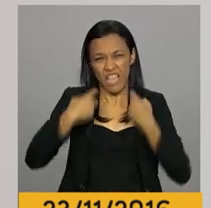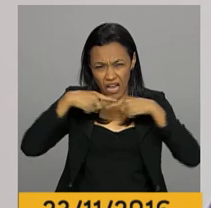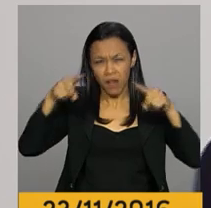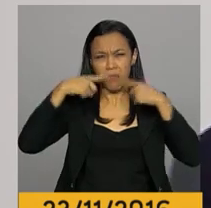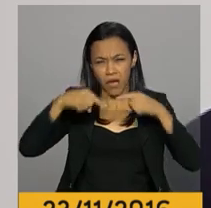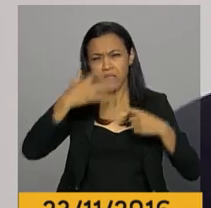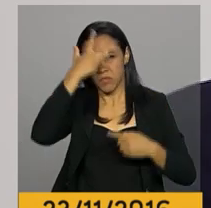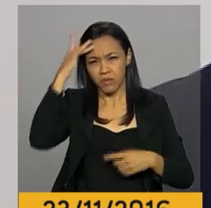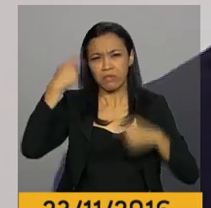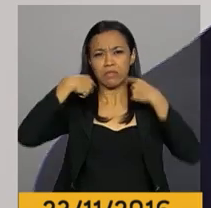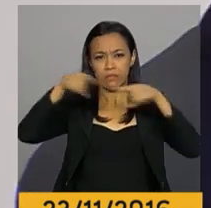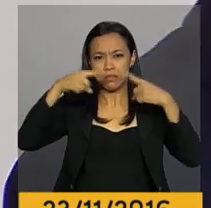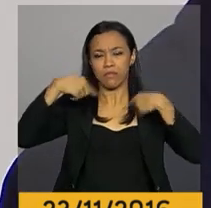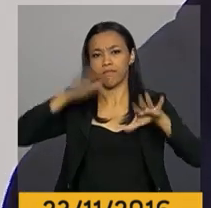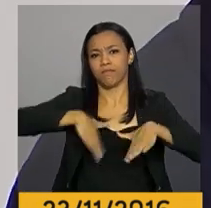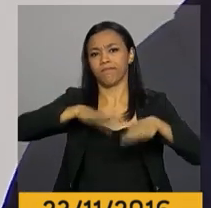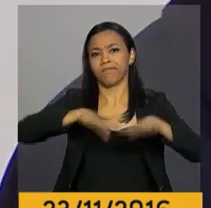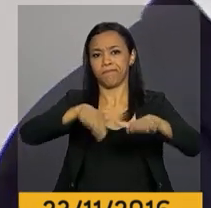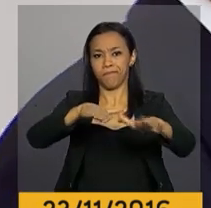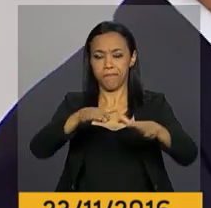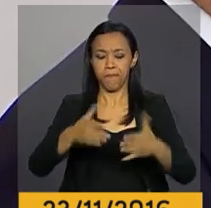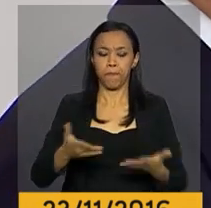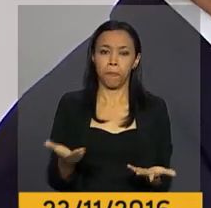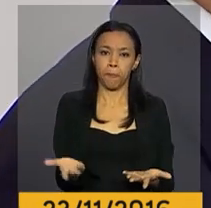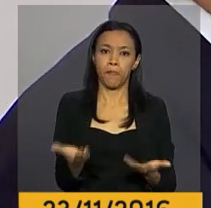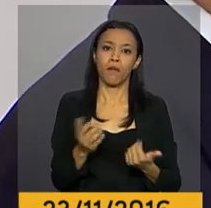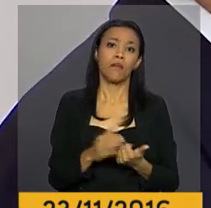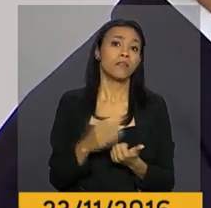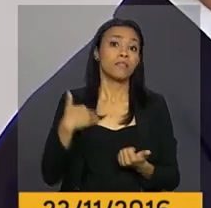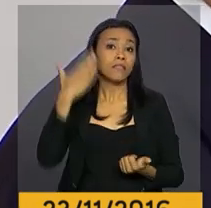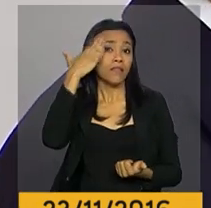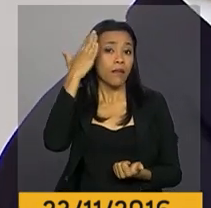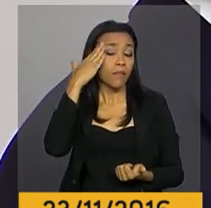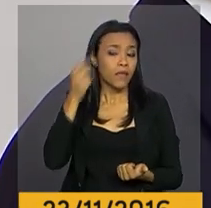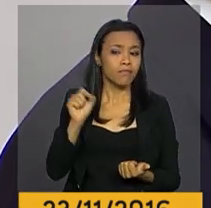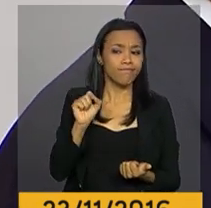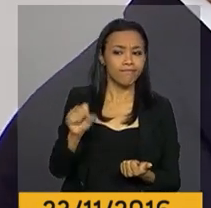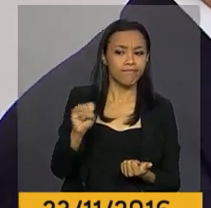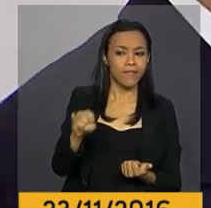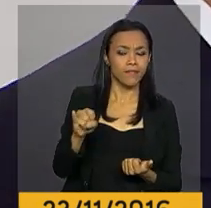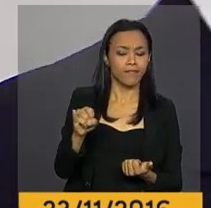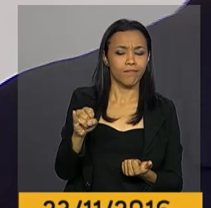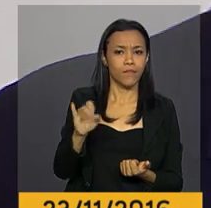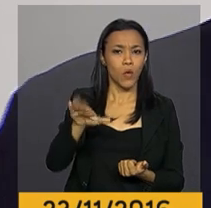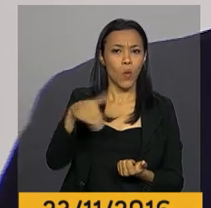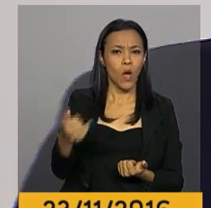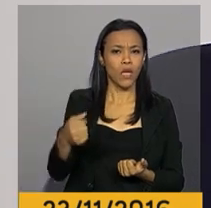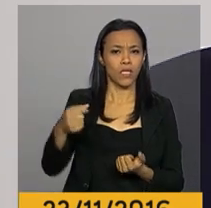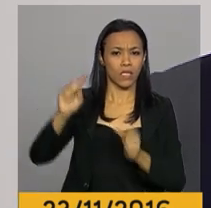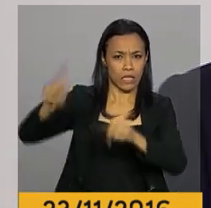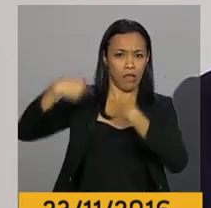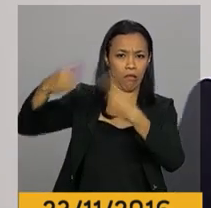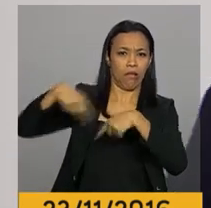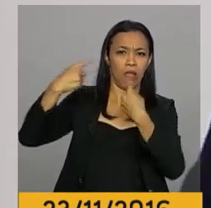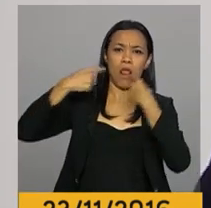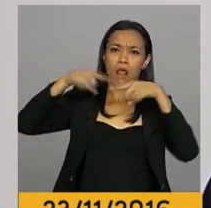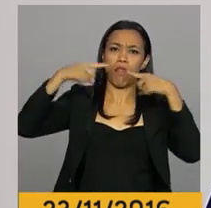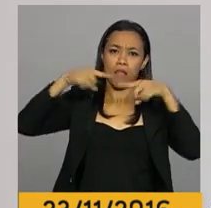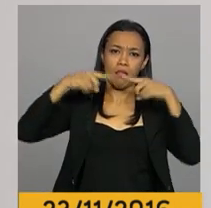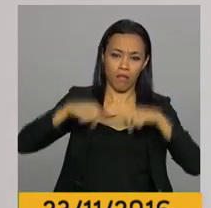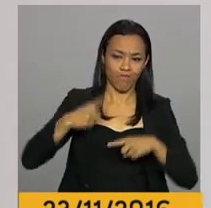devemos verificar a procedência ou improcedência dessas contestações quando as contestações foram